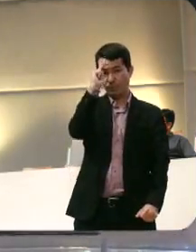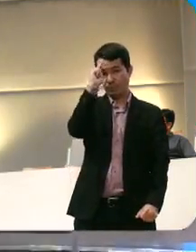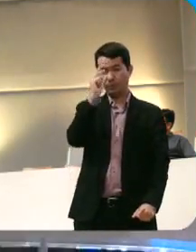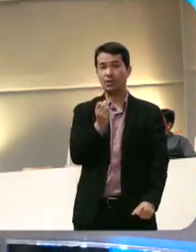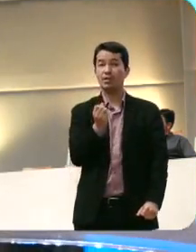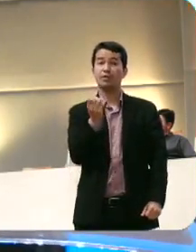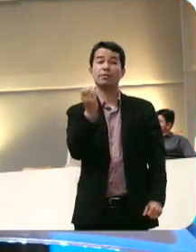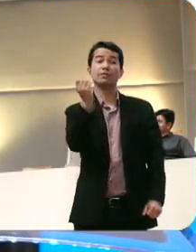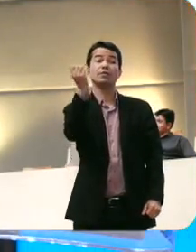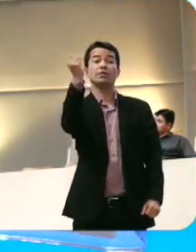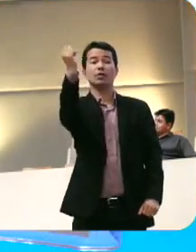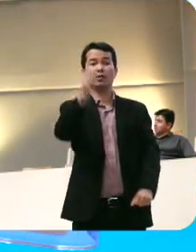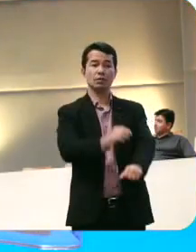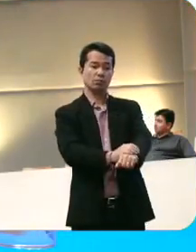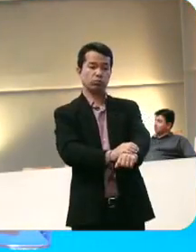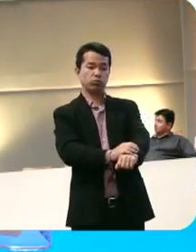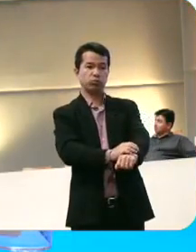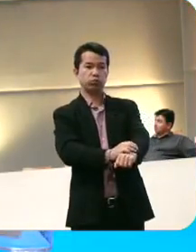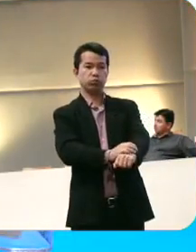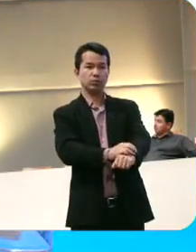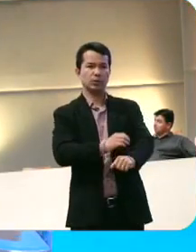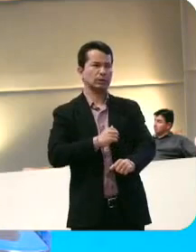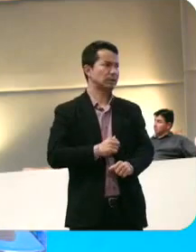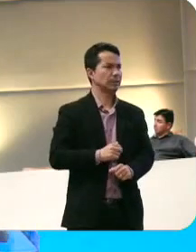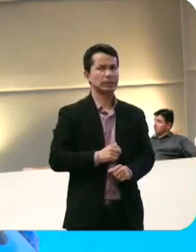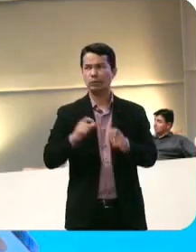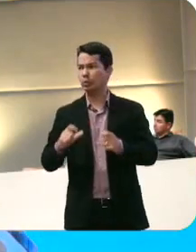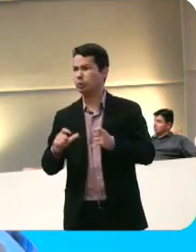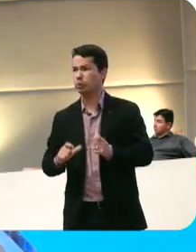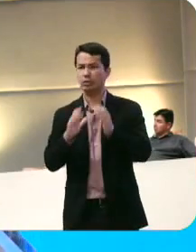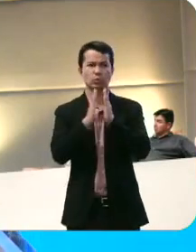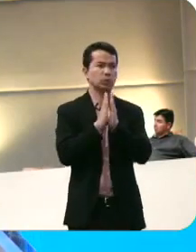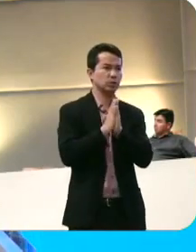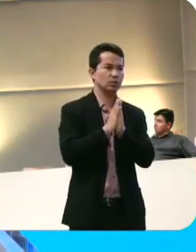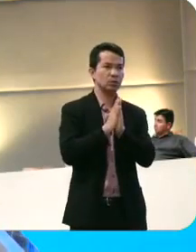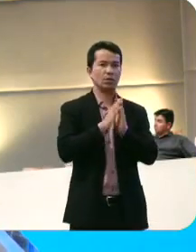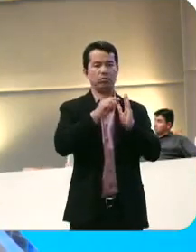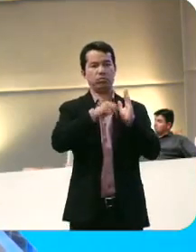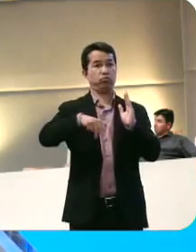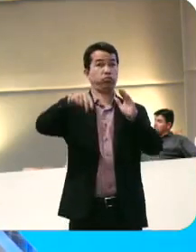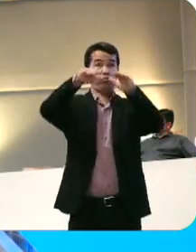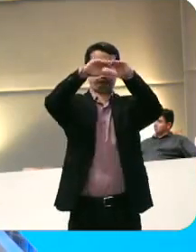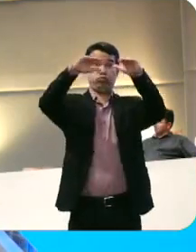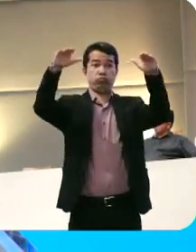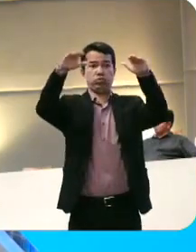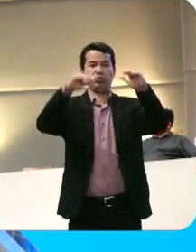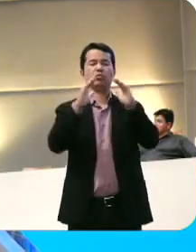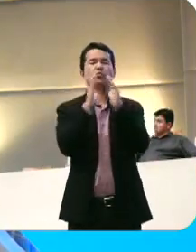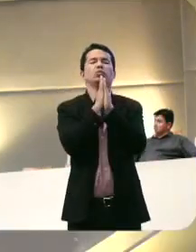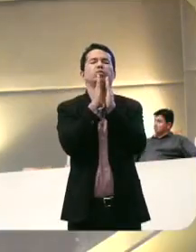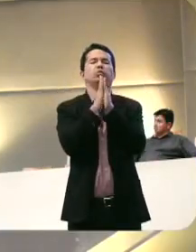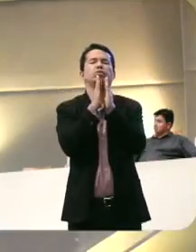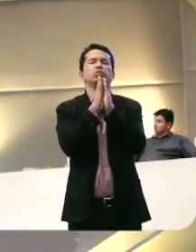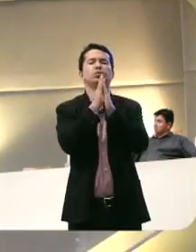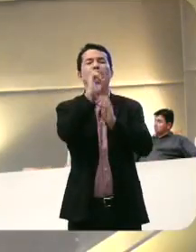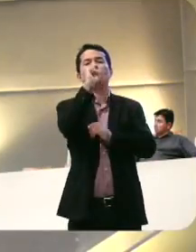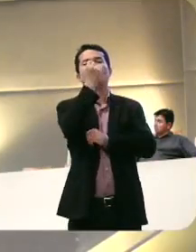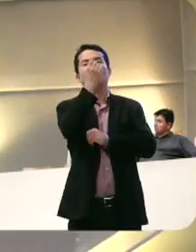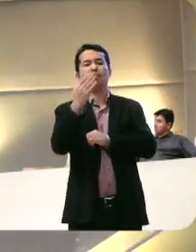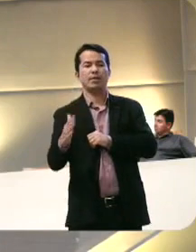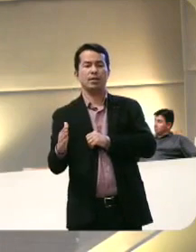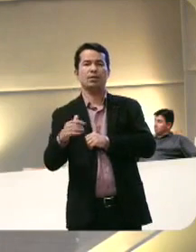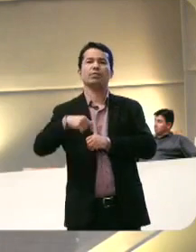Eu punho o relógio cedo e onde que eu vou orar aqui? Eu ia para o terraço. Ficava até as 8h30, a gente ia tomar café